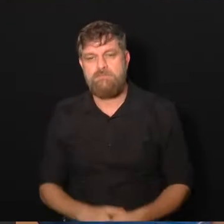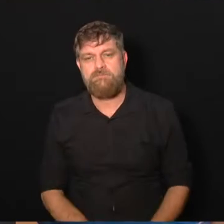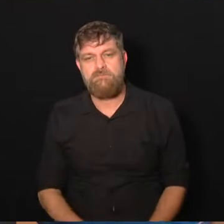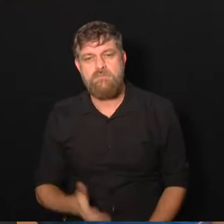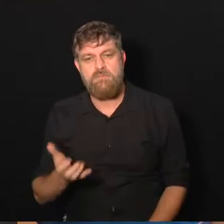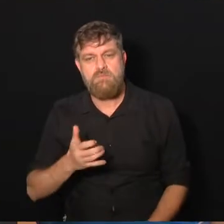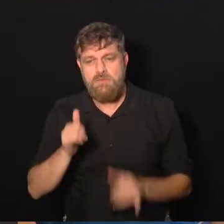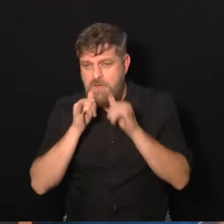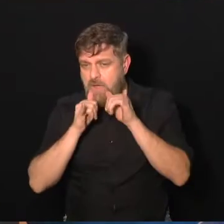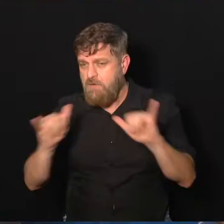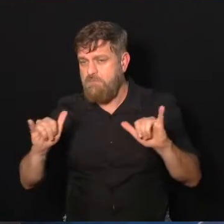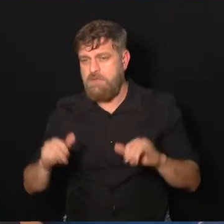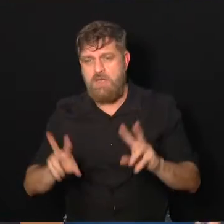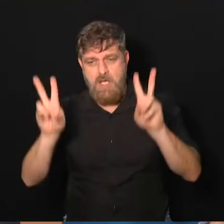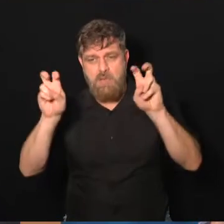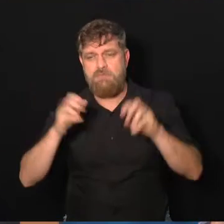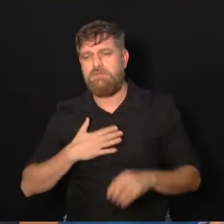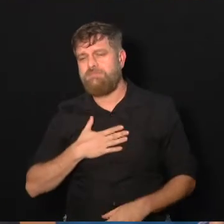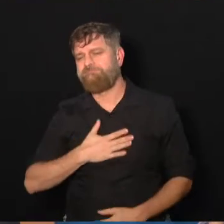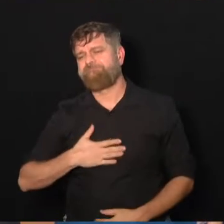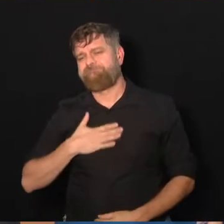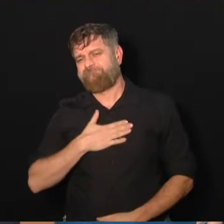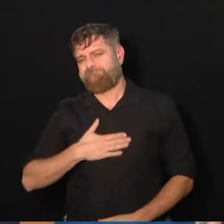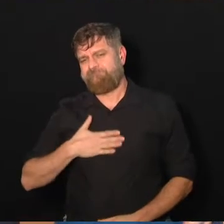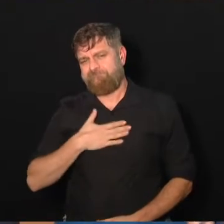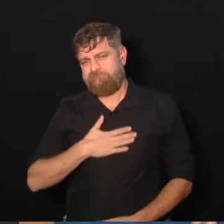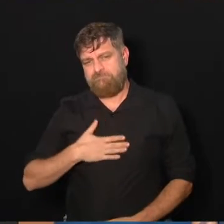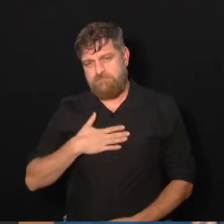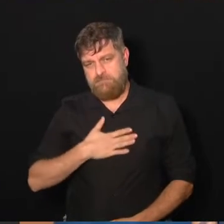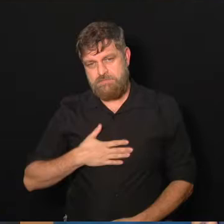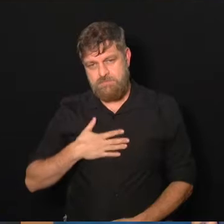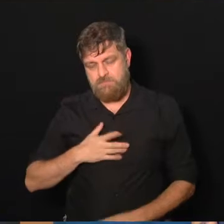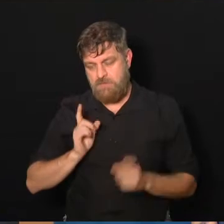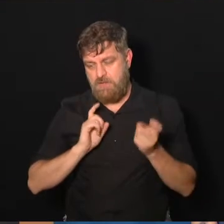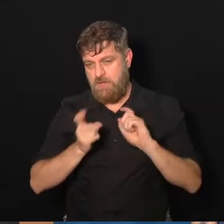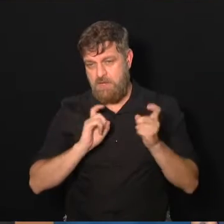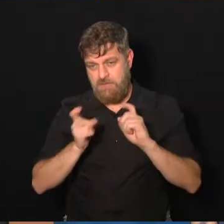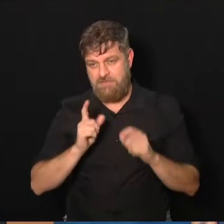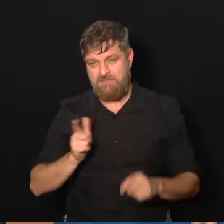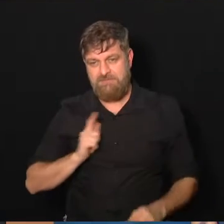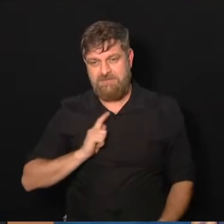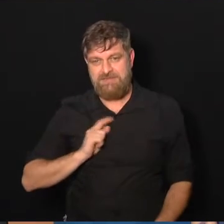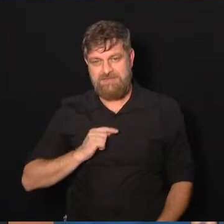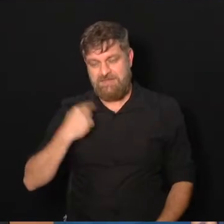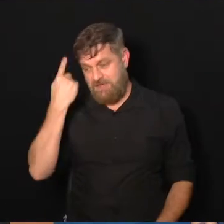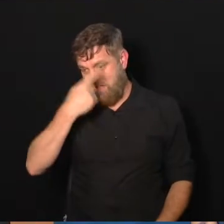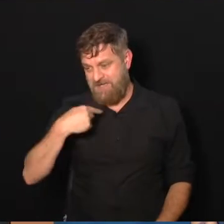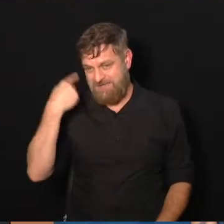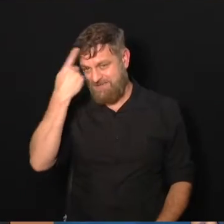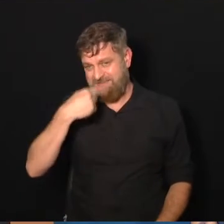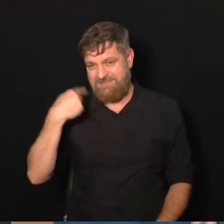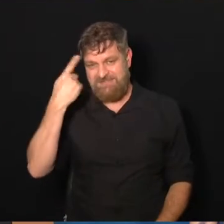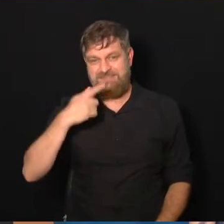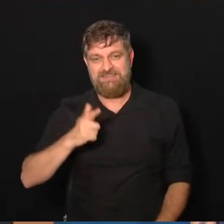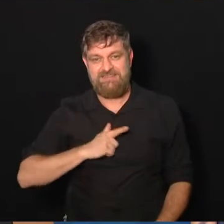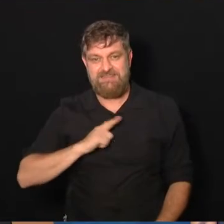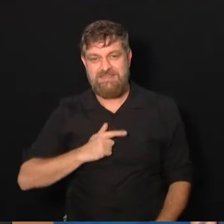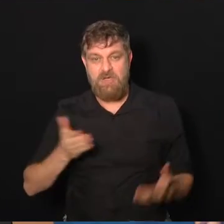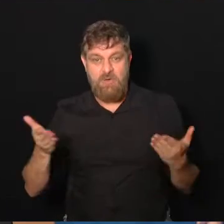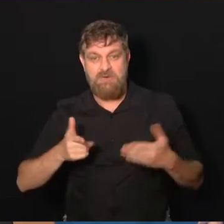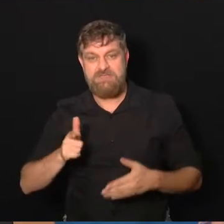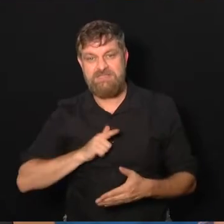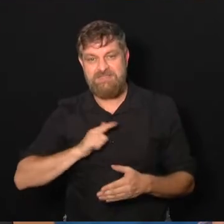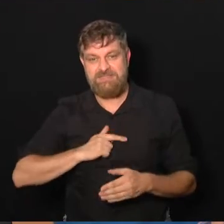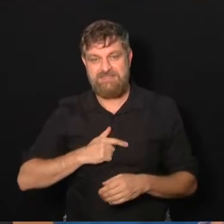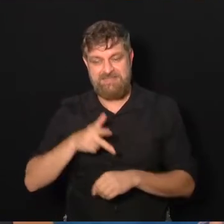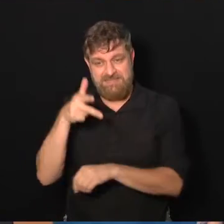queria falar para vocês que é um assunto muito gostoso, é uma reunião que eu acho que deveria ter mais horas, né? Inclusive, estamos tendo o privilégio hoje aqui de